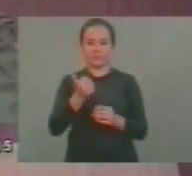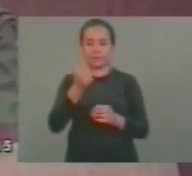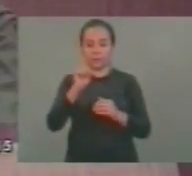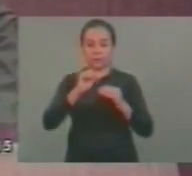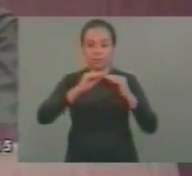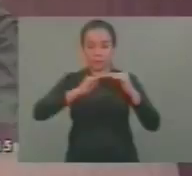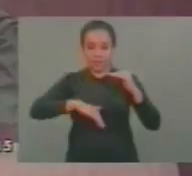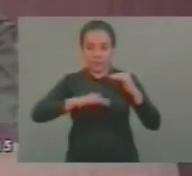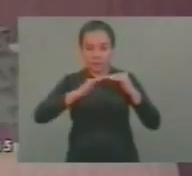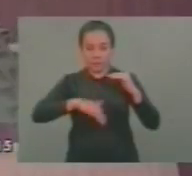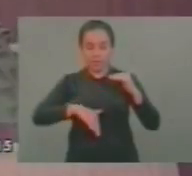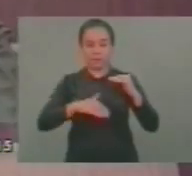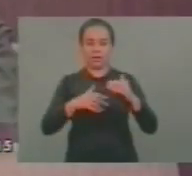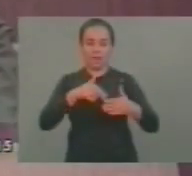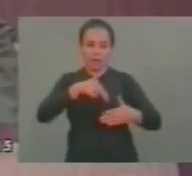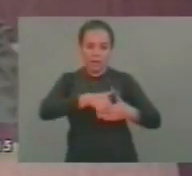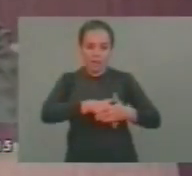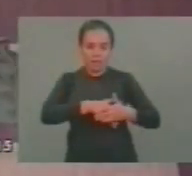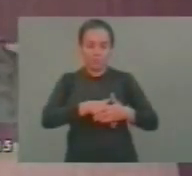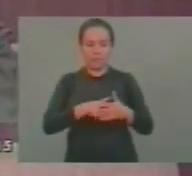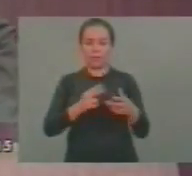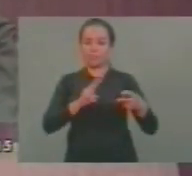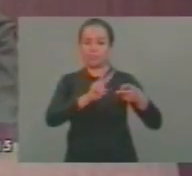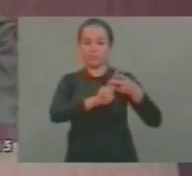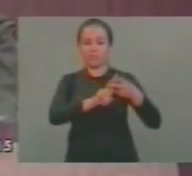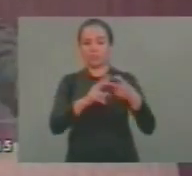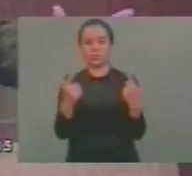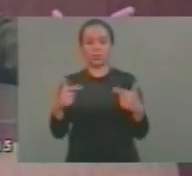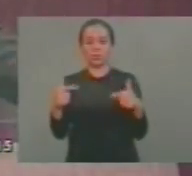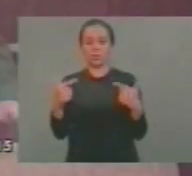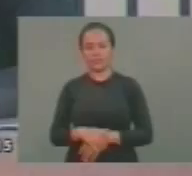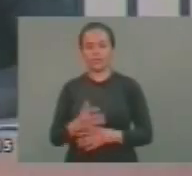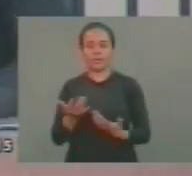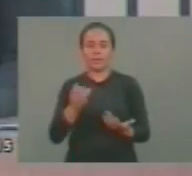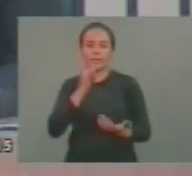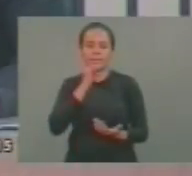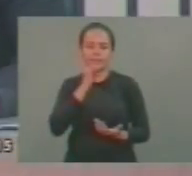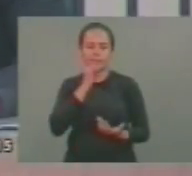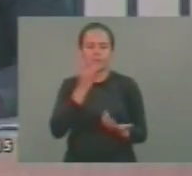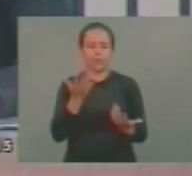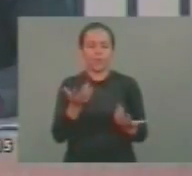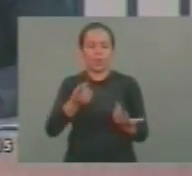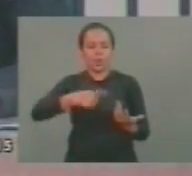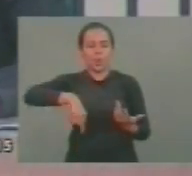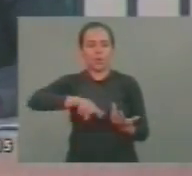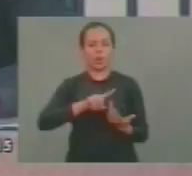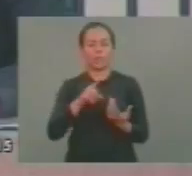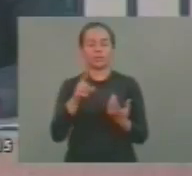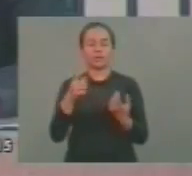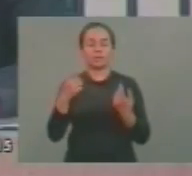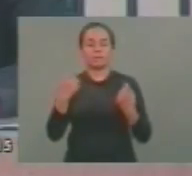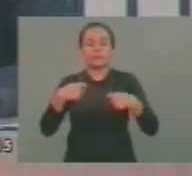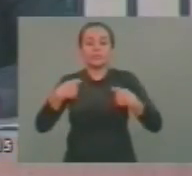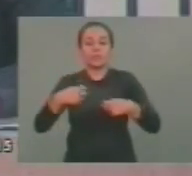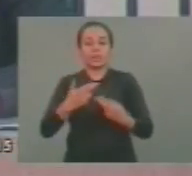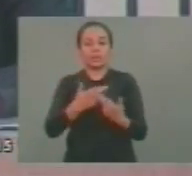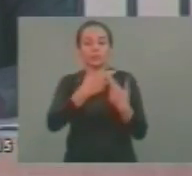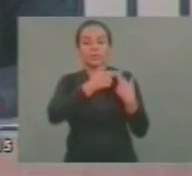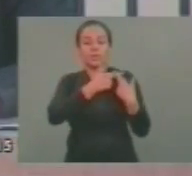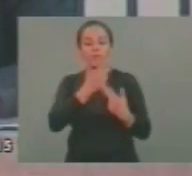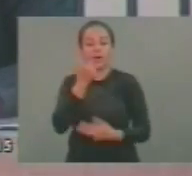seriam capacitados e qualificados conforme normas de cada instituição. Em a parte, o deputado Eli Aguiar, do